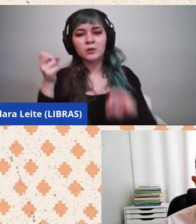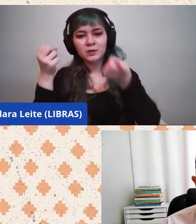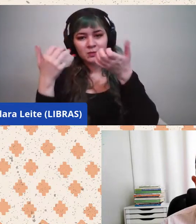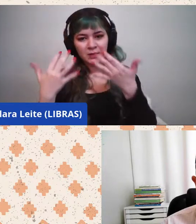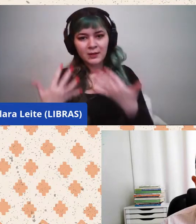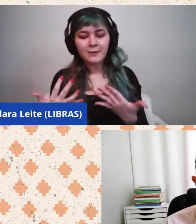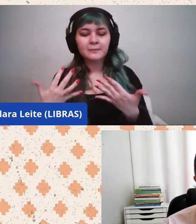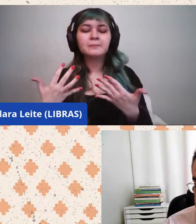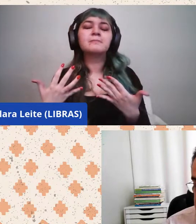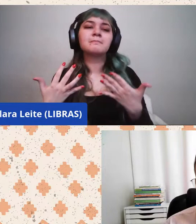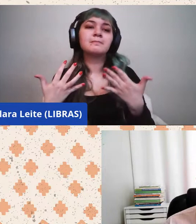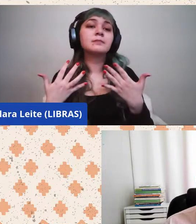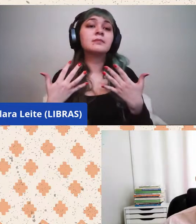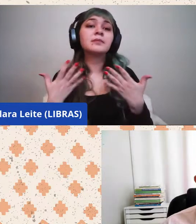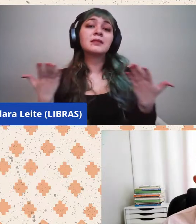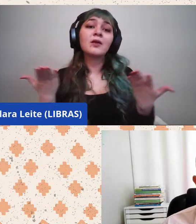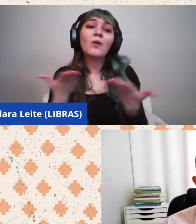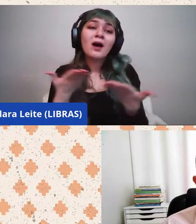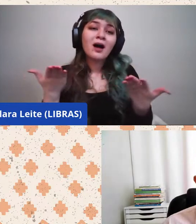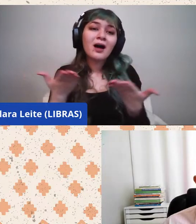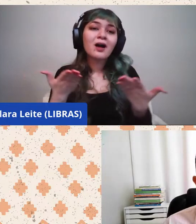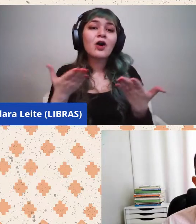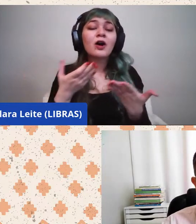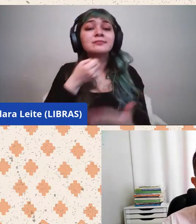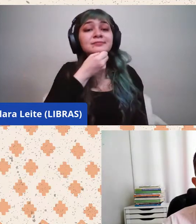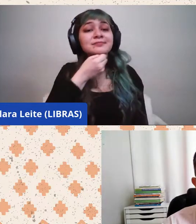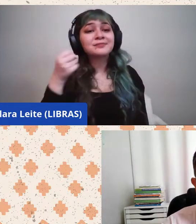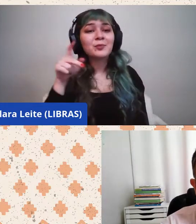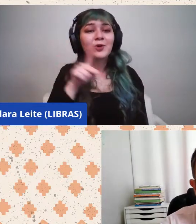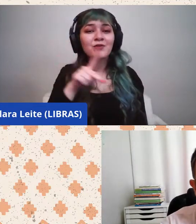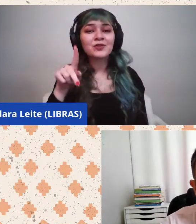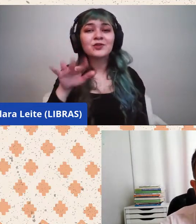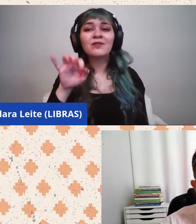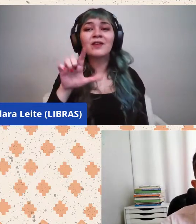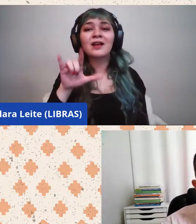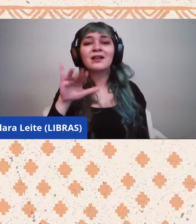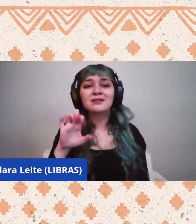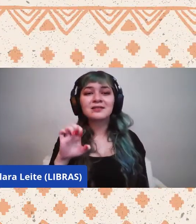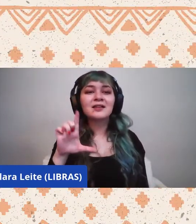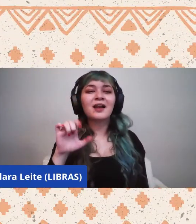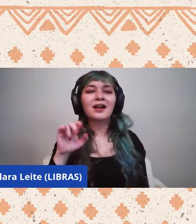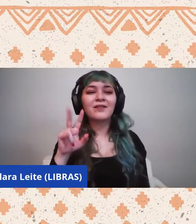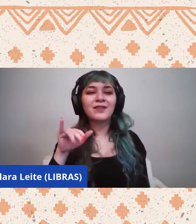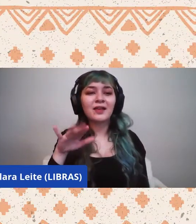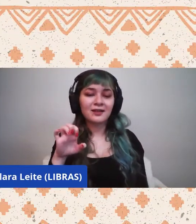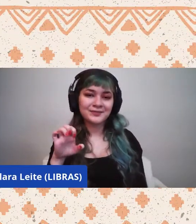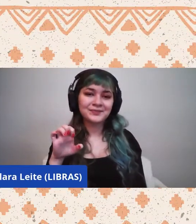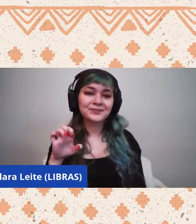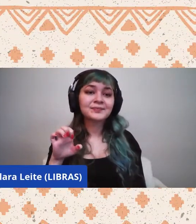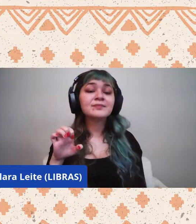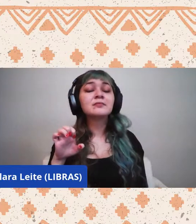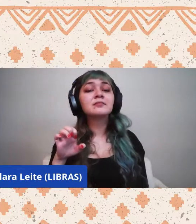certeza. Então, eu passo já a palavra para a professora Felice Levine, que vai